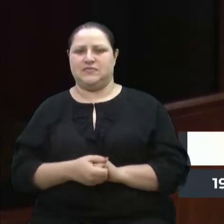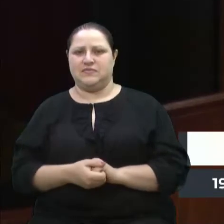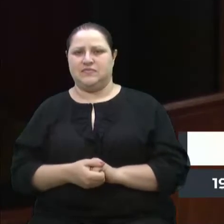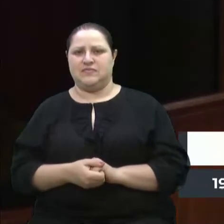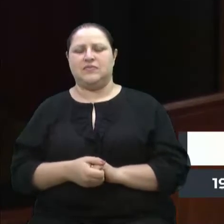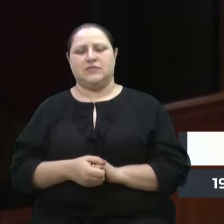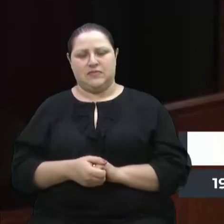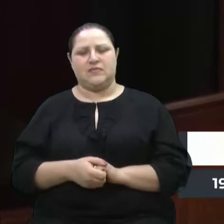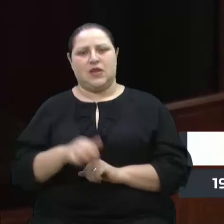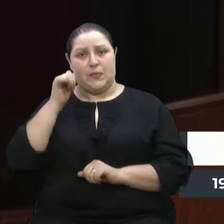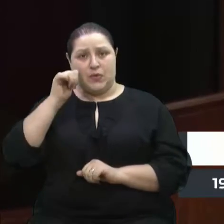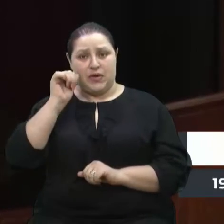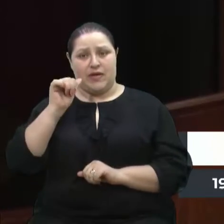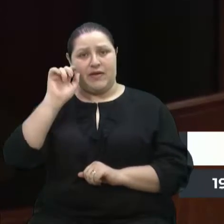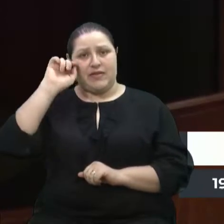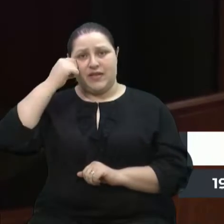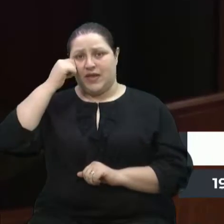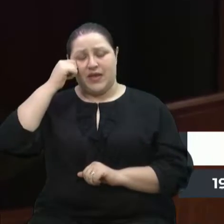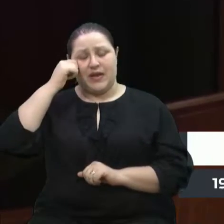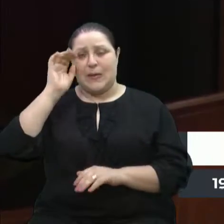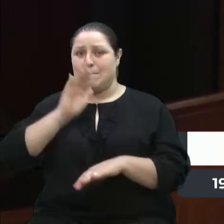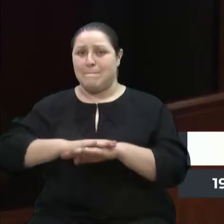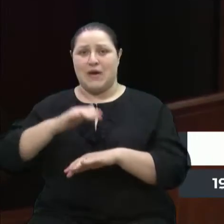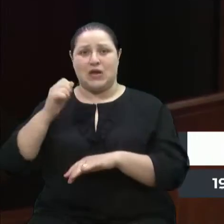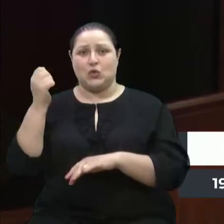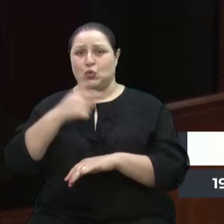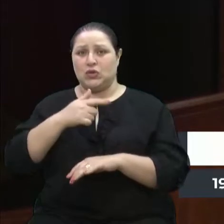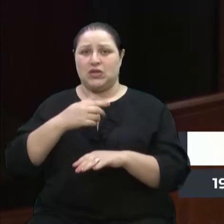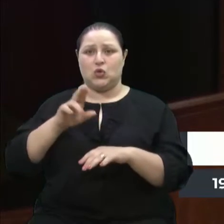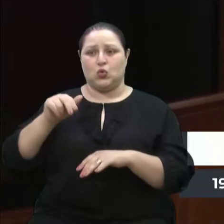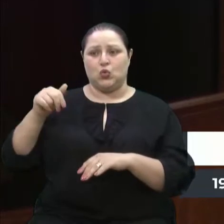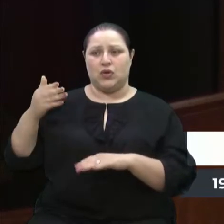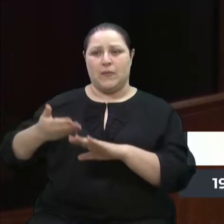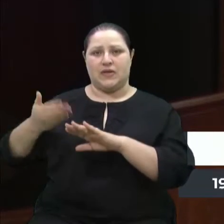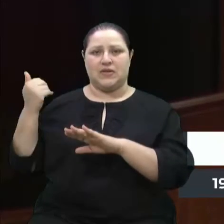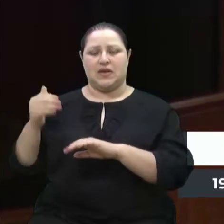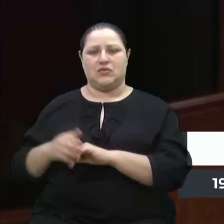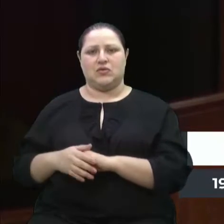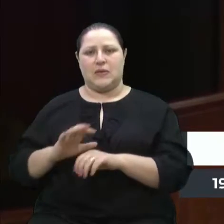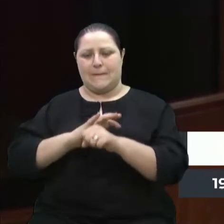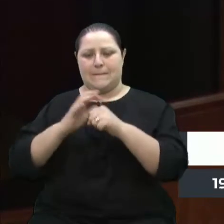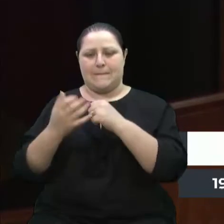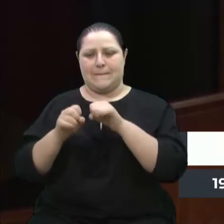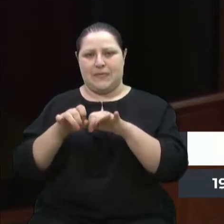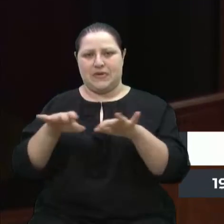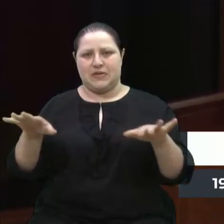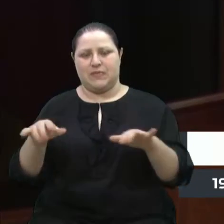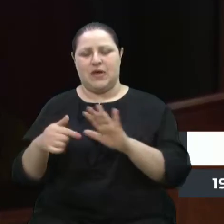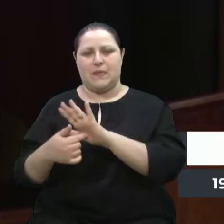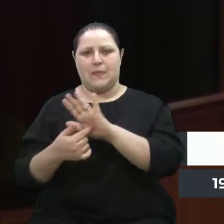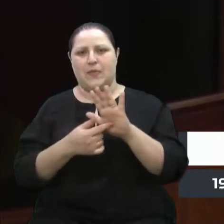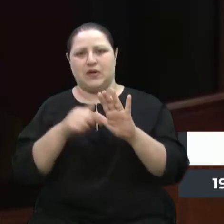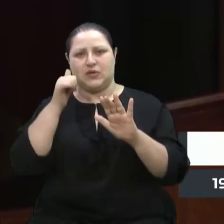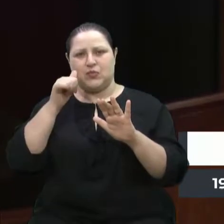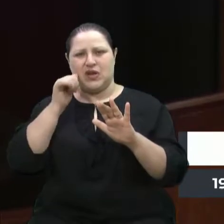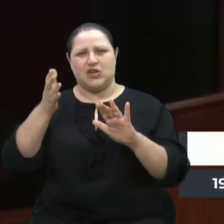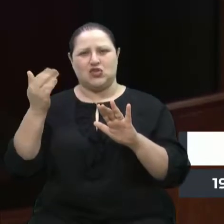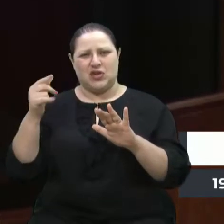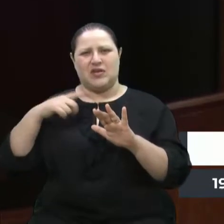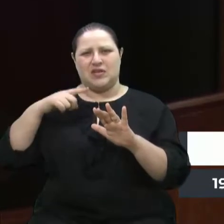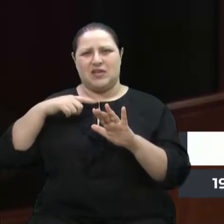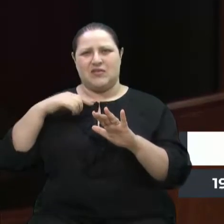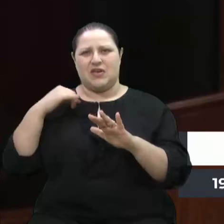E as mulheres negras, mais do que nunca. A pandemia colocou as mulheres, já estavam na